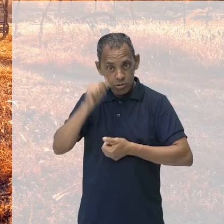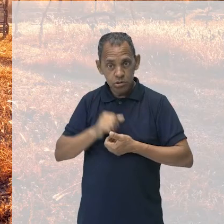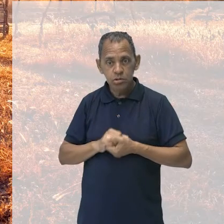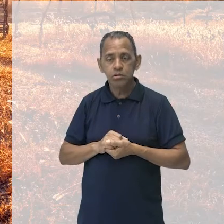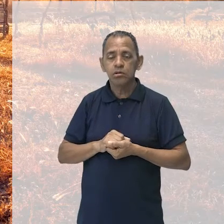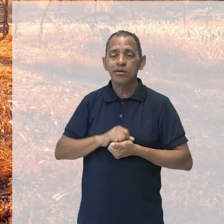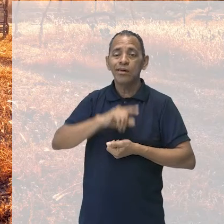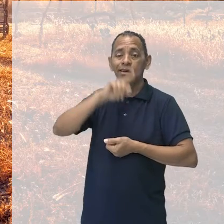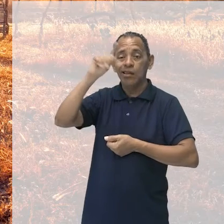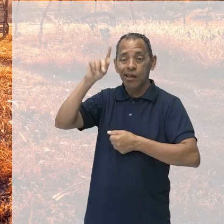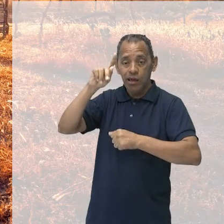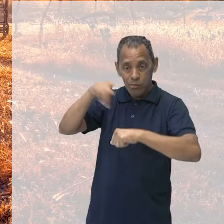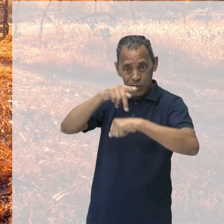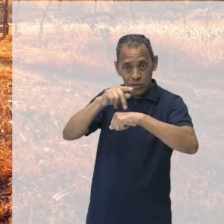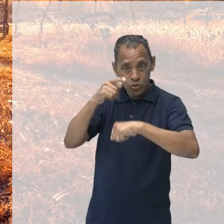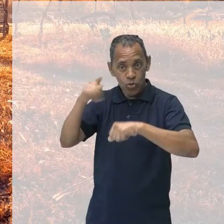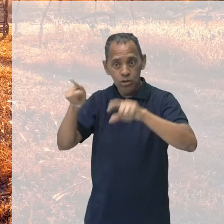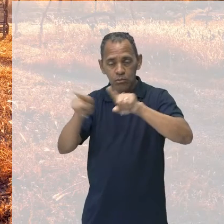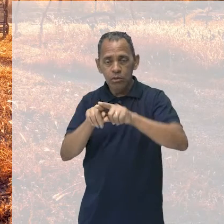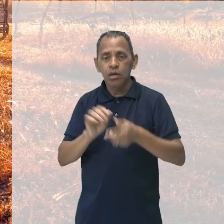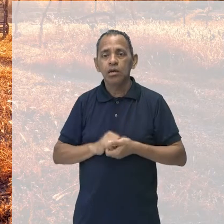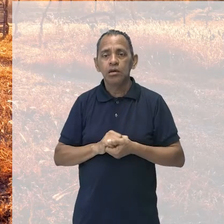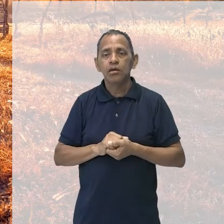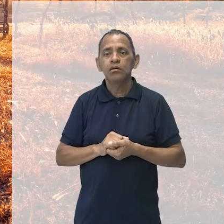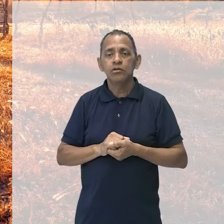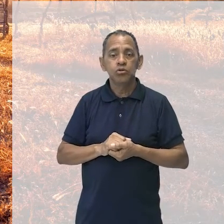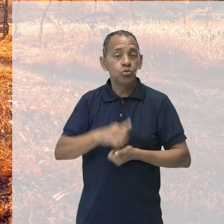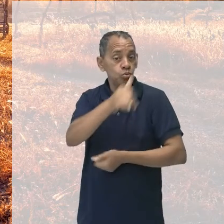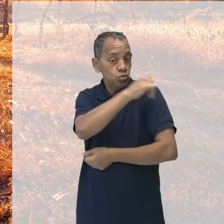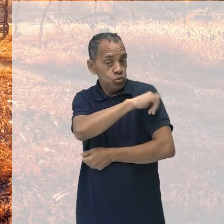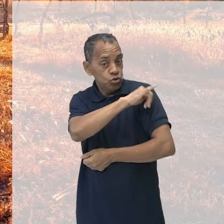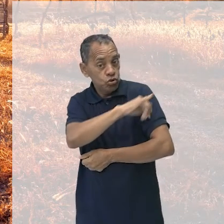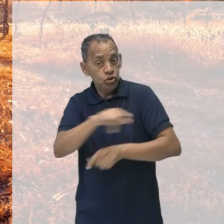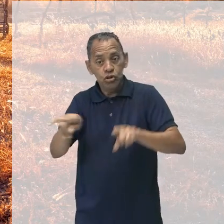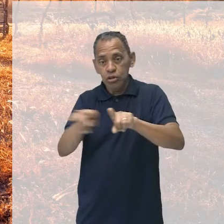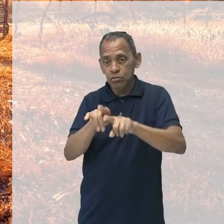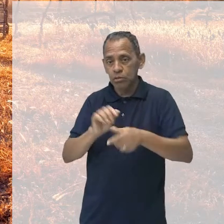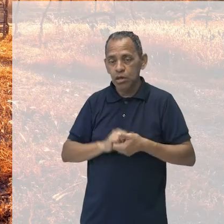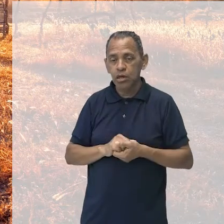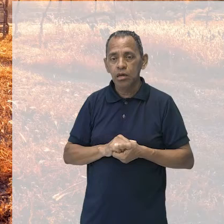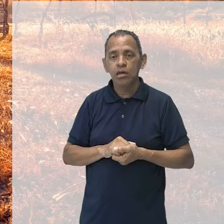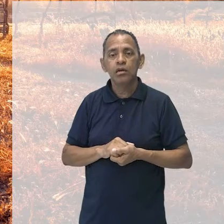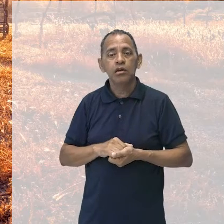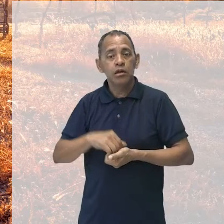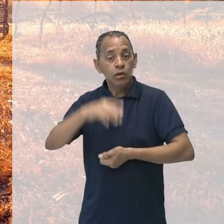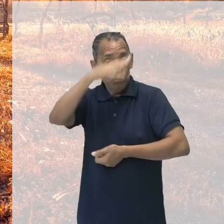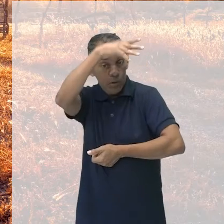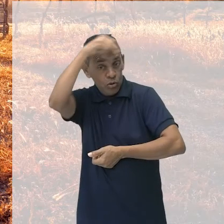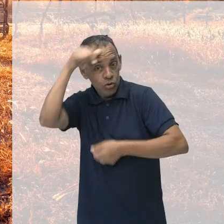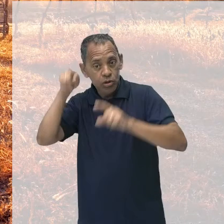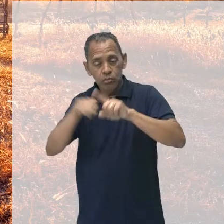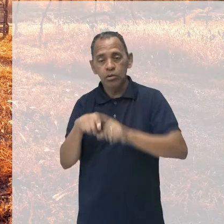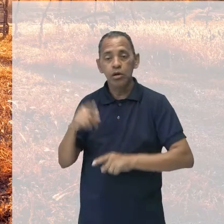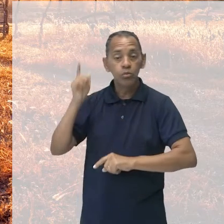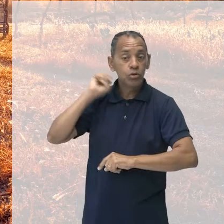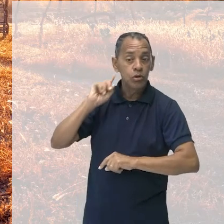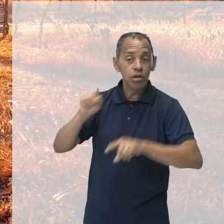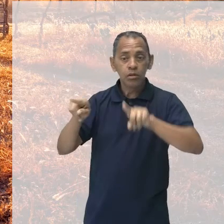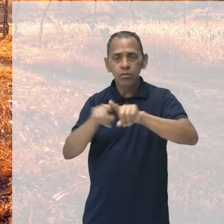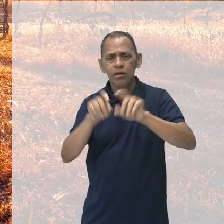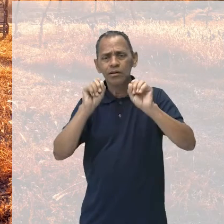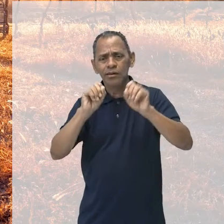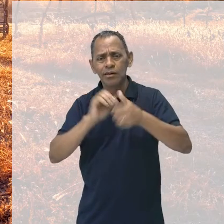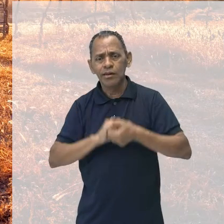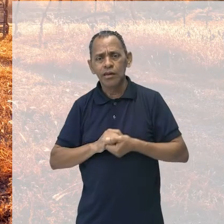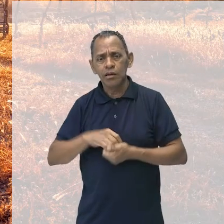Araguaia, na Baixada Fluminense, Mato Grosso, Minas Gerais e